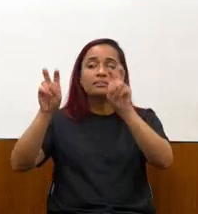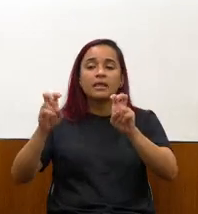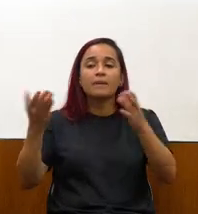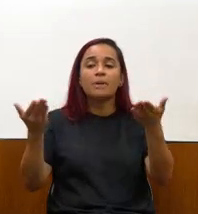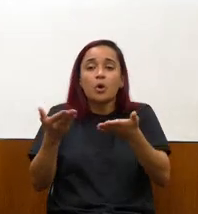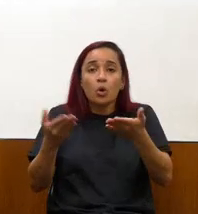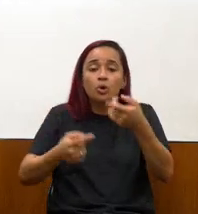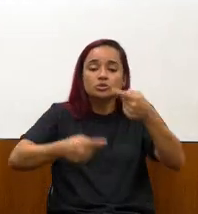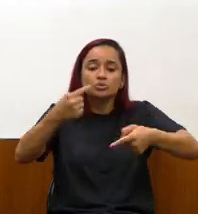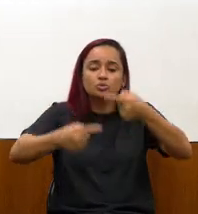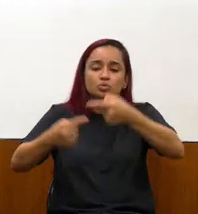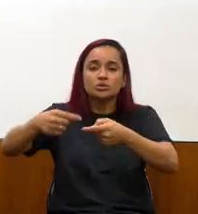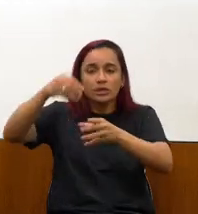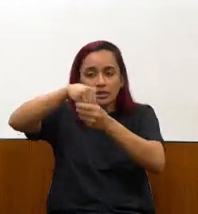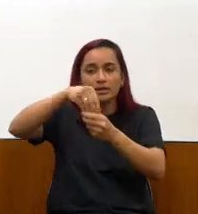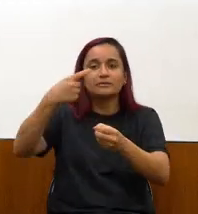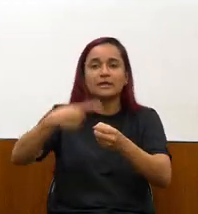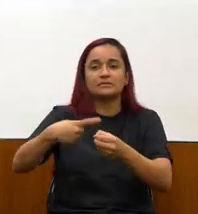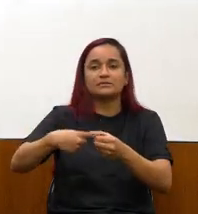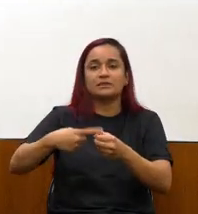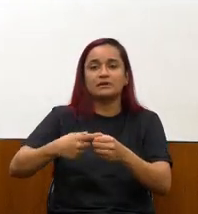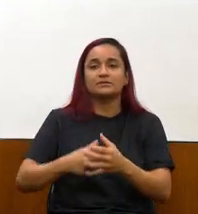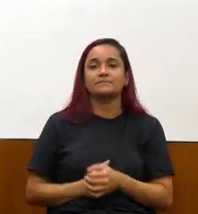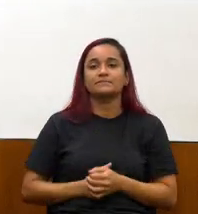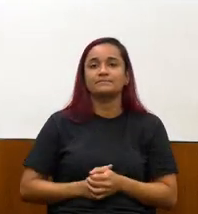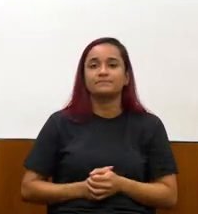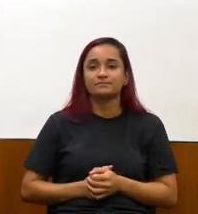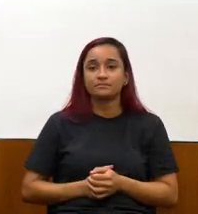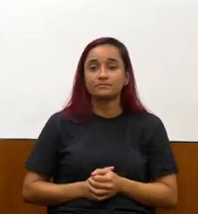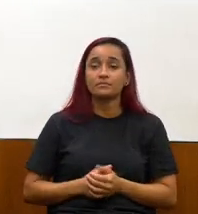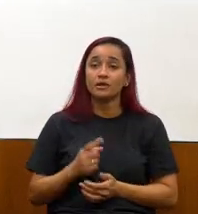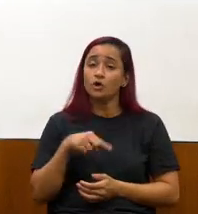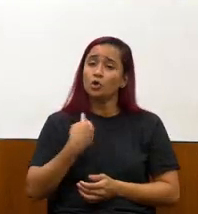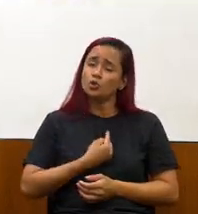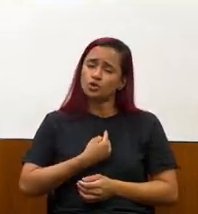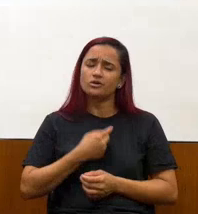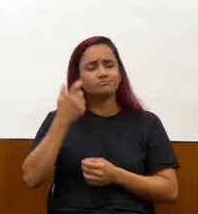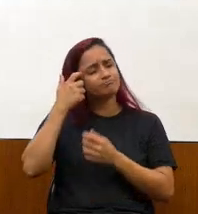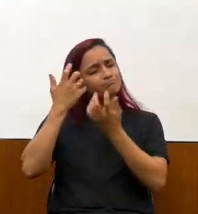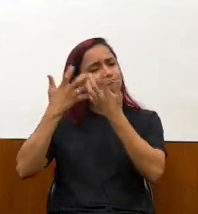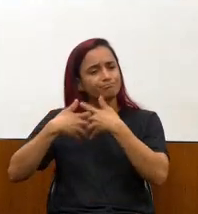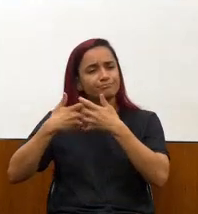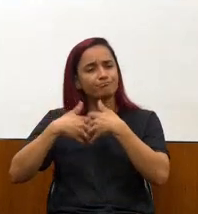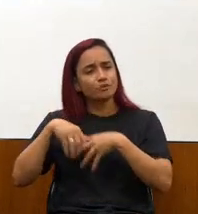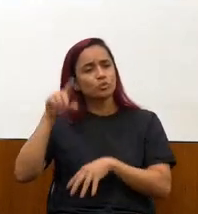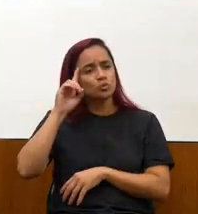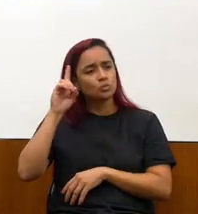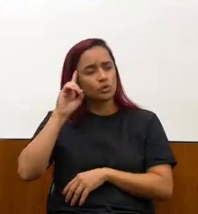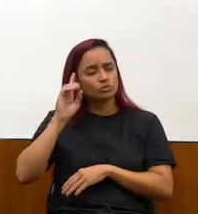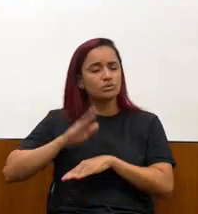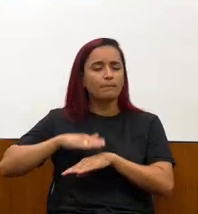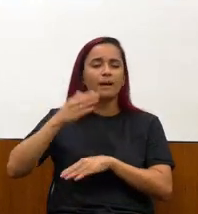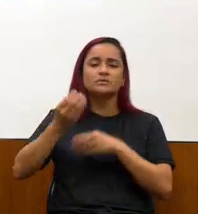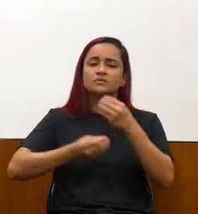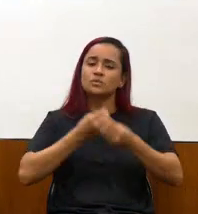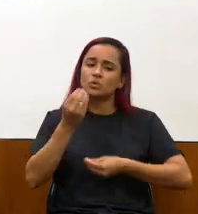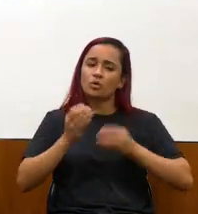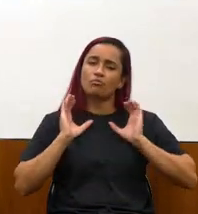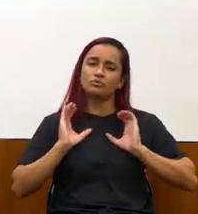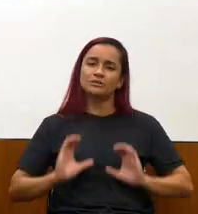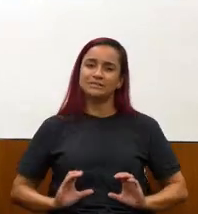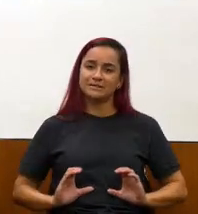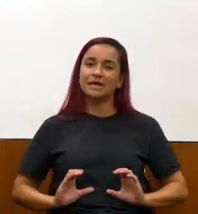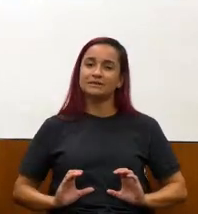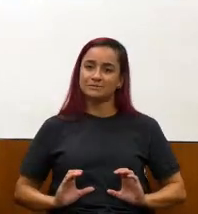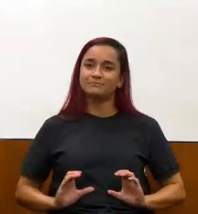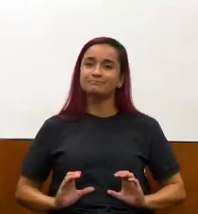hoje na nossa cidade. E a gente reflete cada dia mais como cidadão, que justamente é isso. O